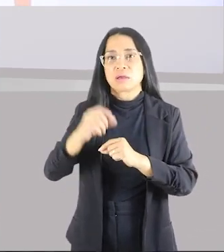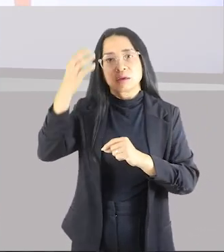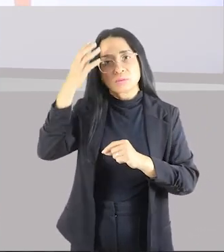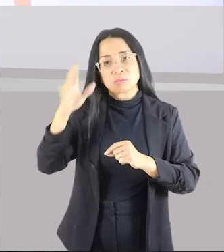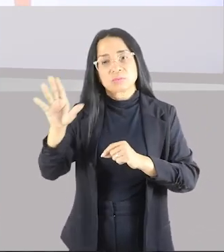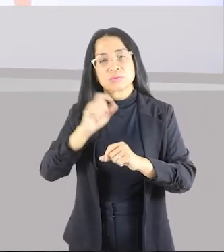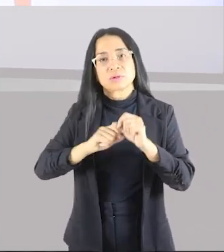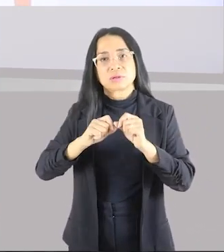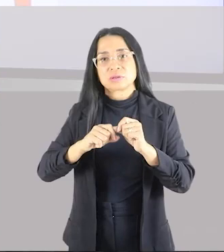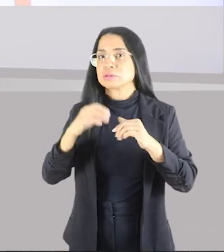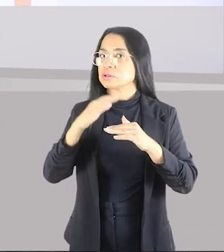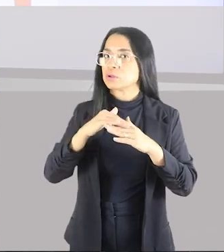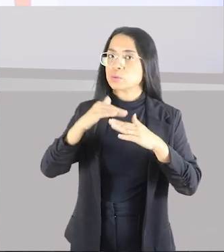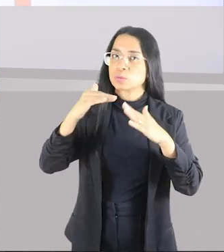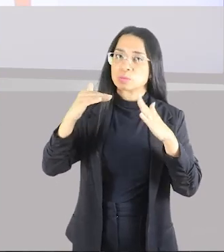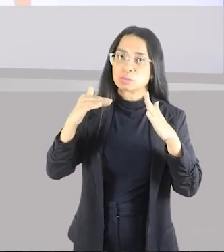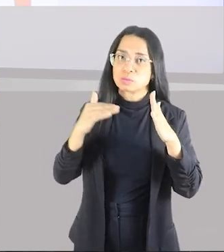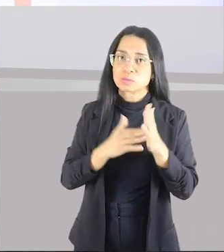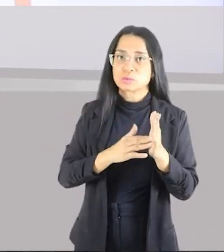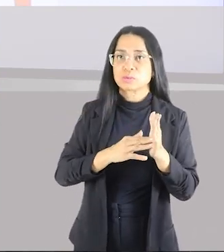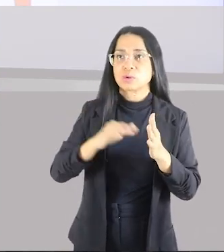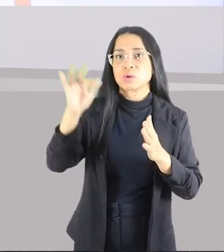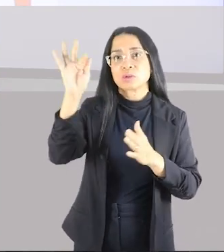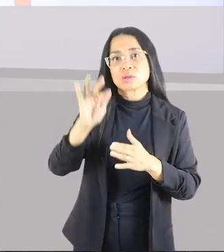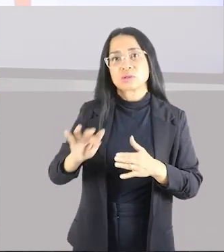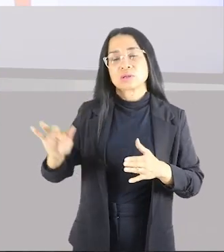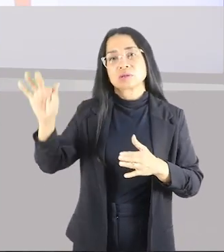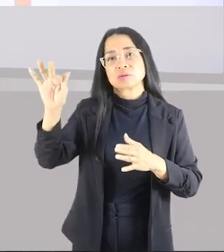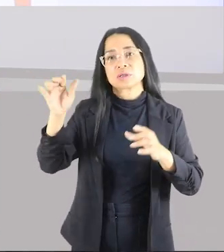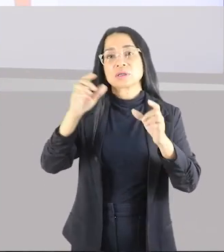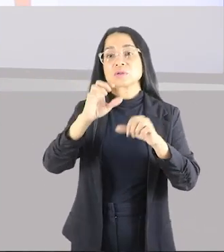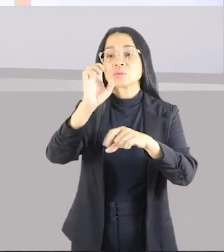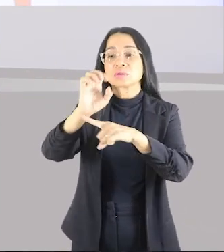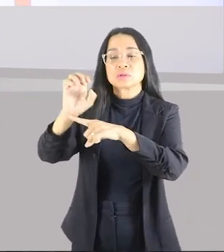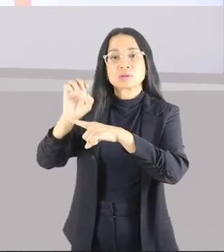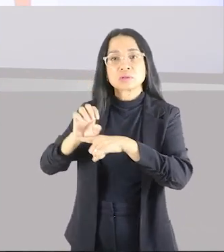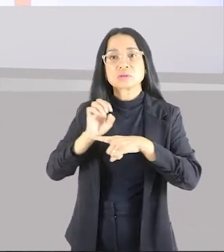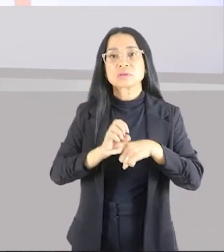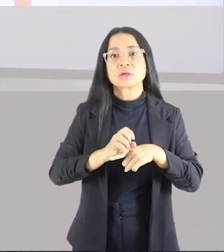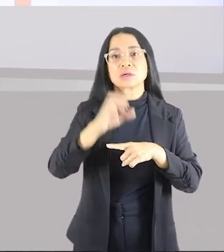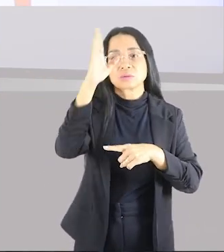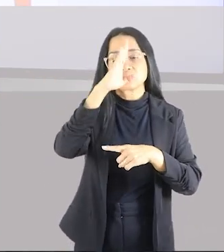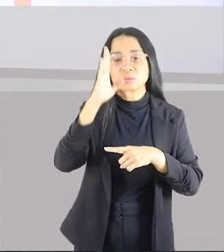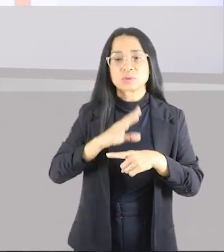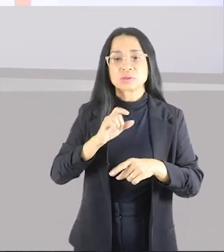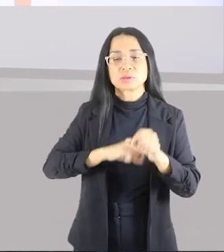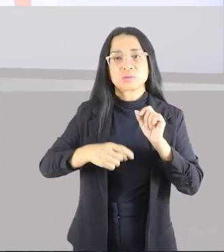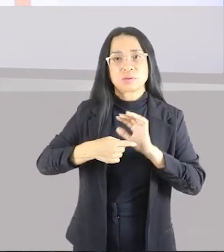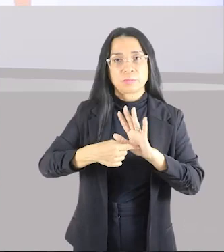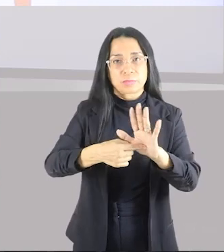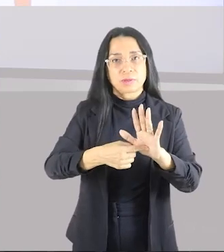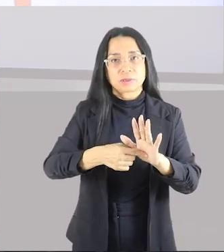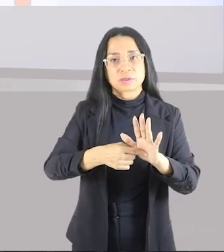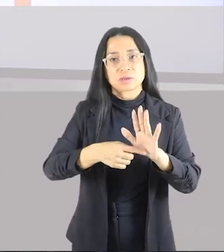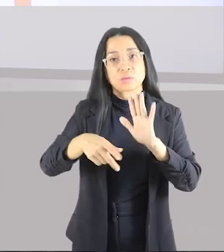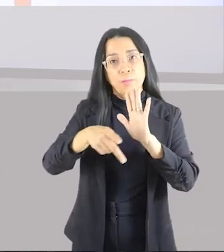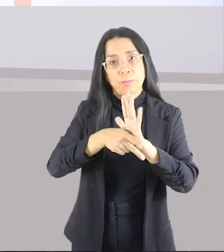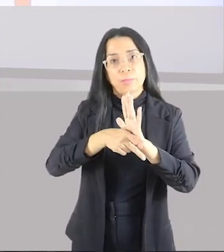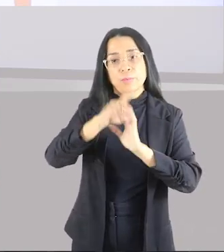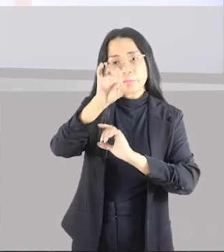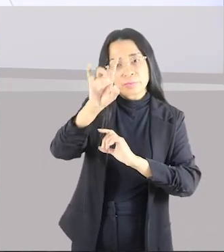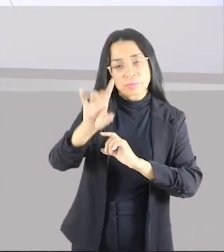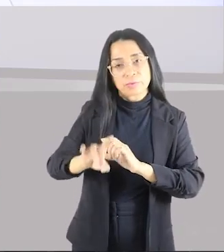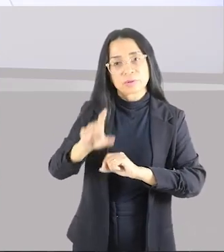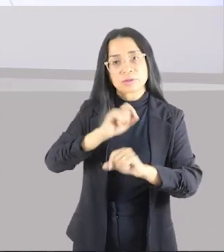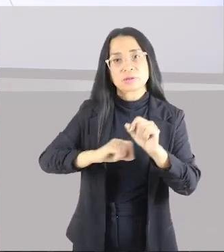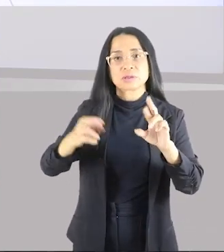as federações deste grande país chamado Brasil também apresentam ali especificidades relacionadas às raízes desse